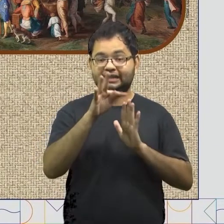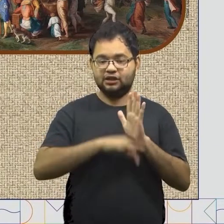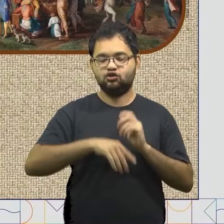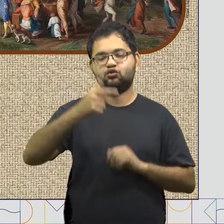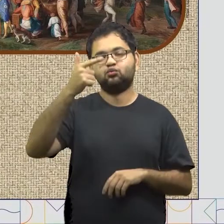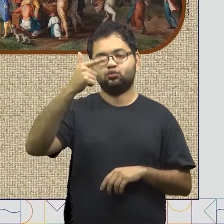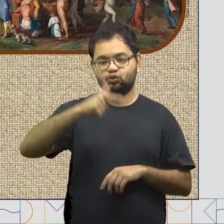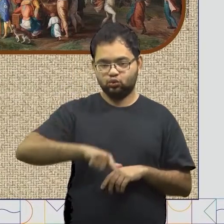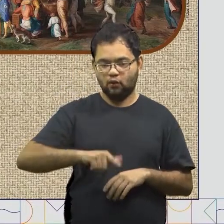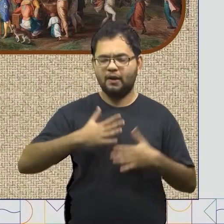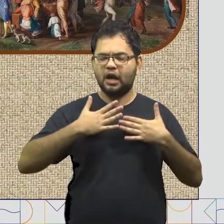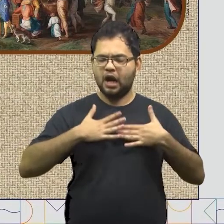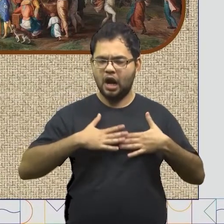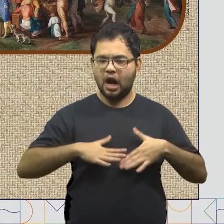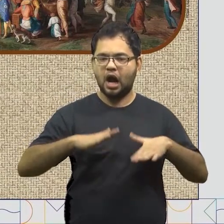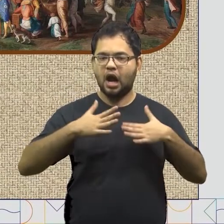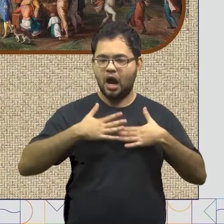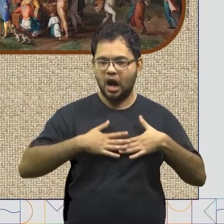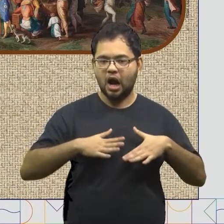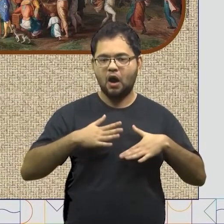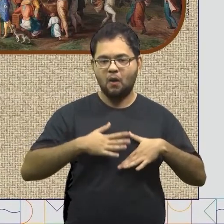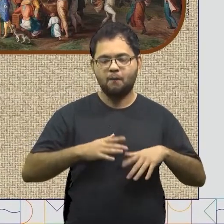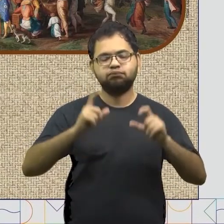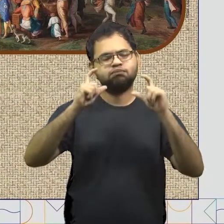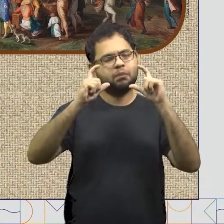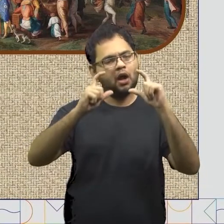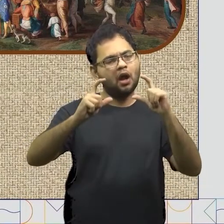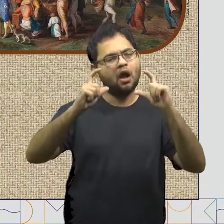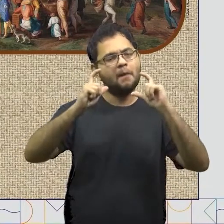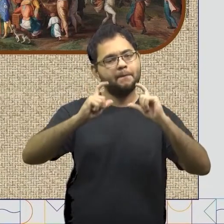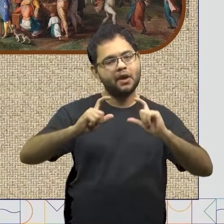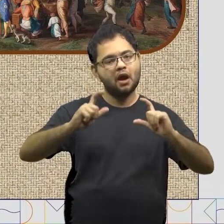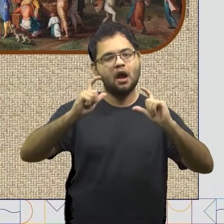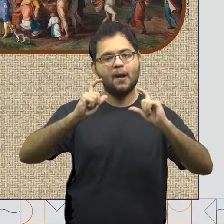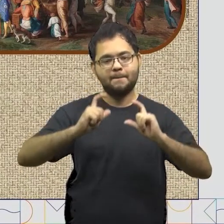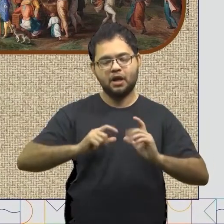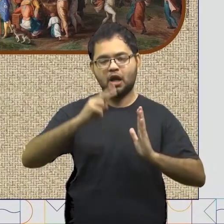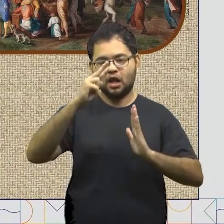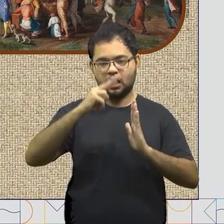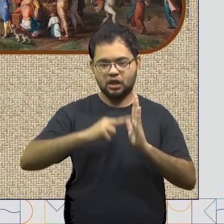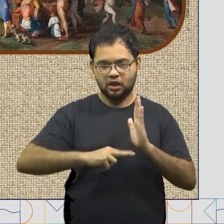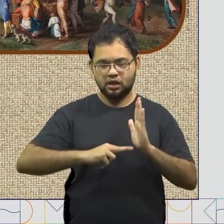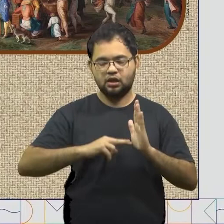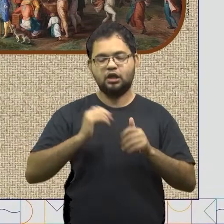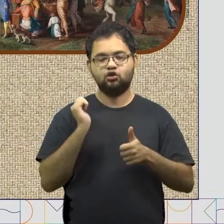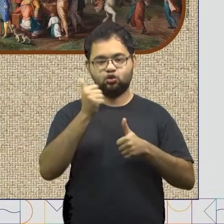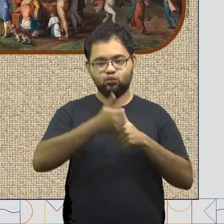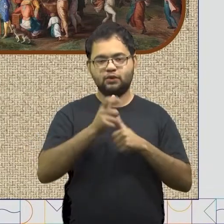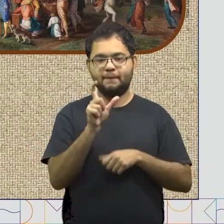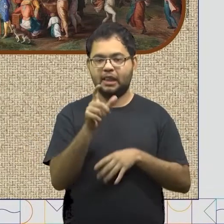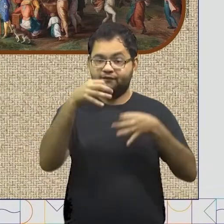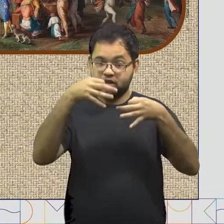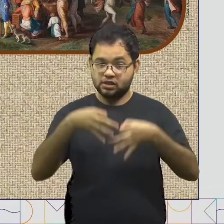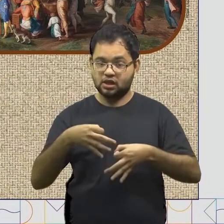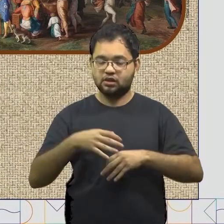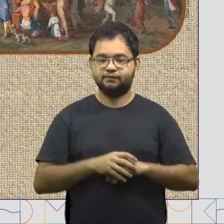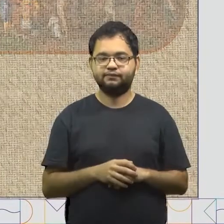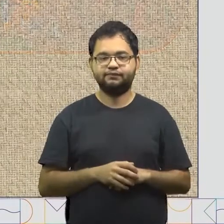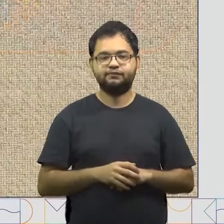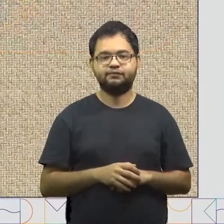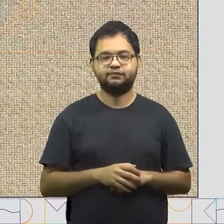trecho por trecho e a tentar as informações que estão equivocadas e usar os termos corretos Ok